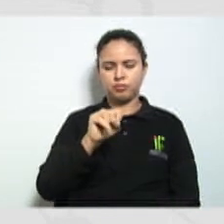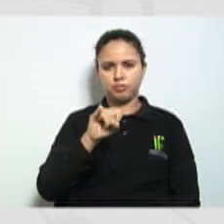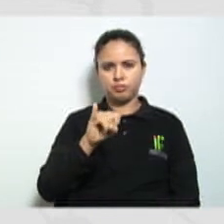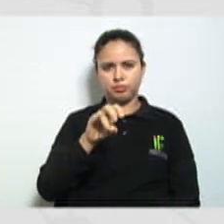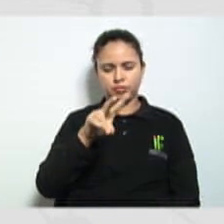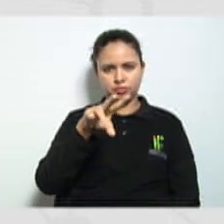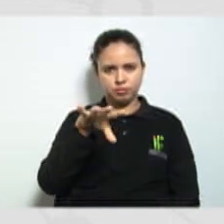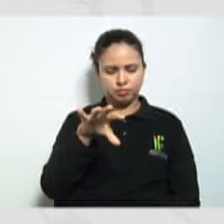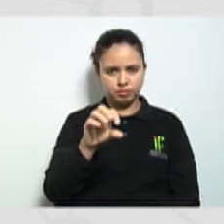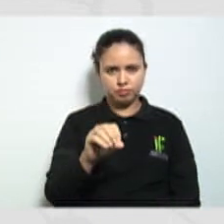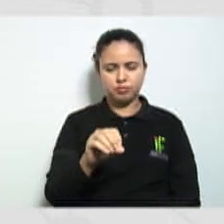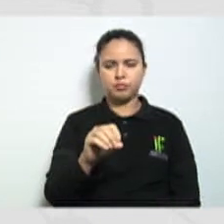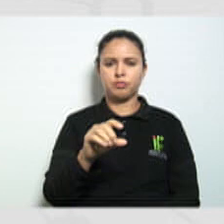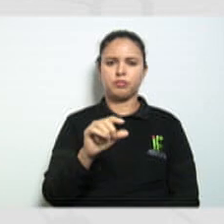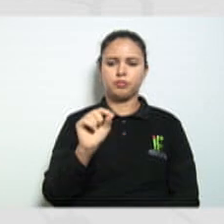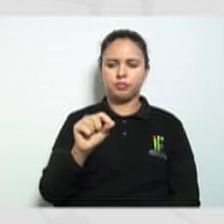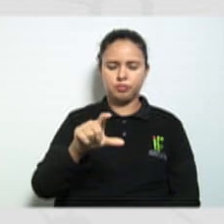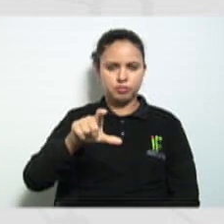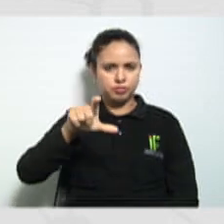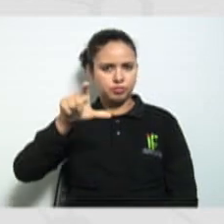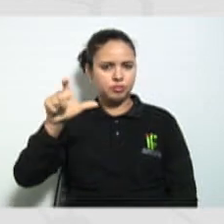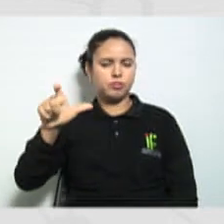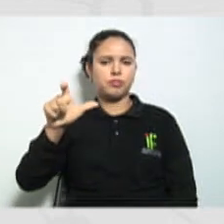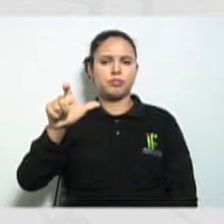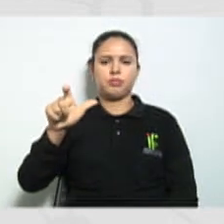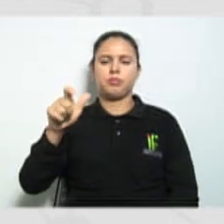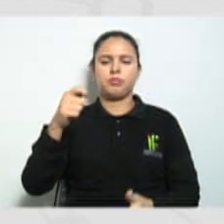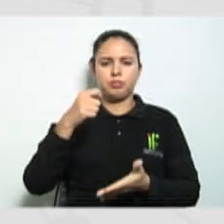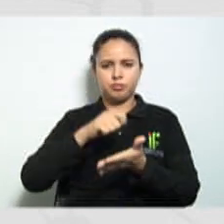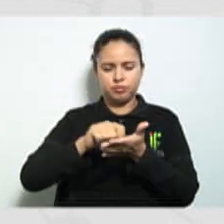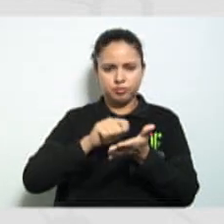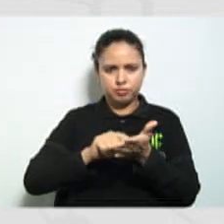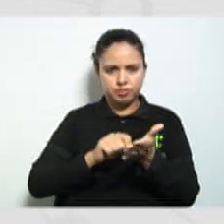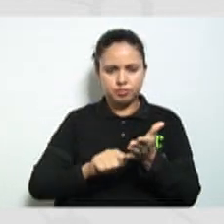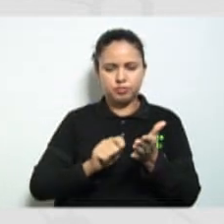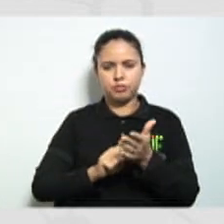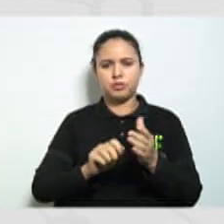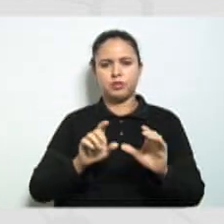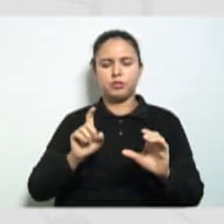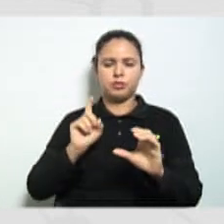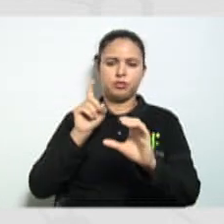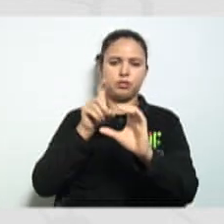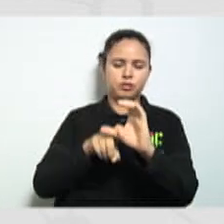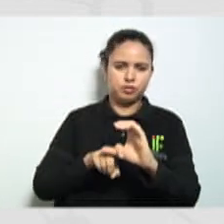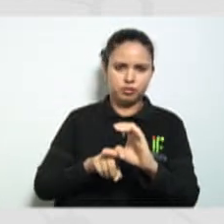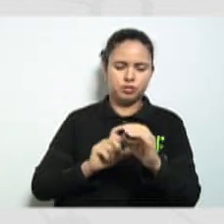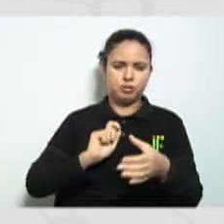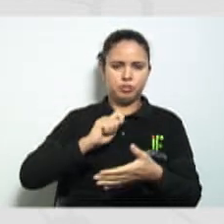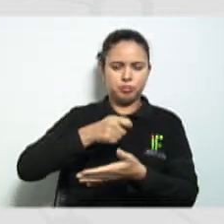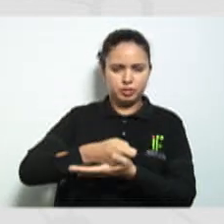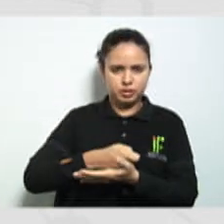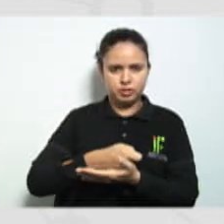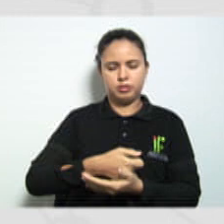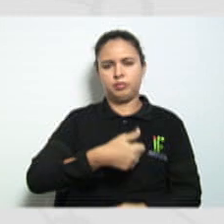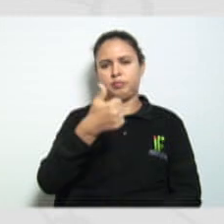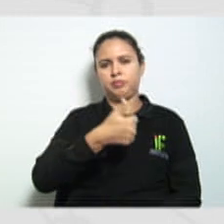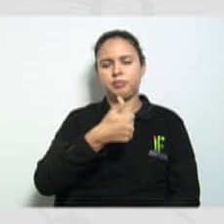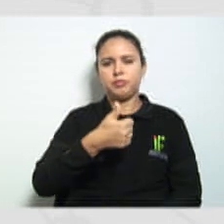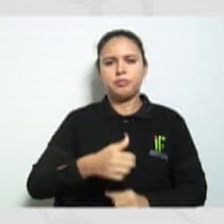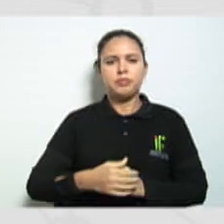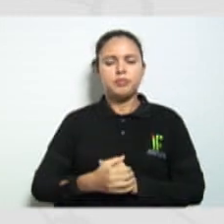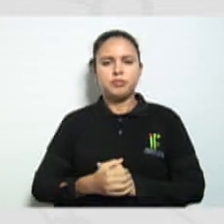de exigibilidade dos elementos nelas registrados. As contas a pagar que irão vencer logo em primeiro. Ok,